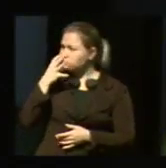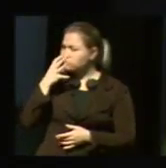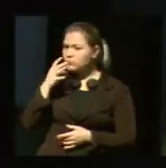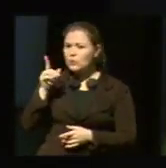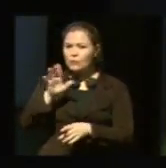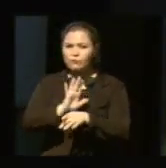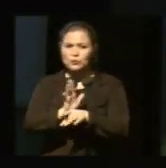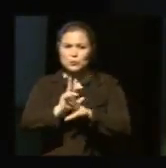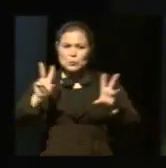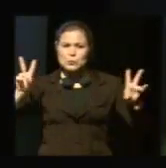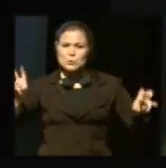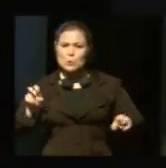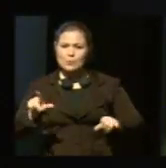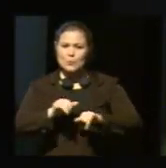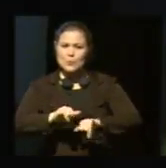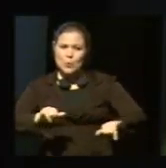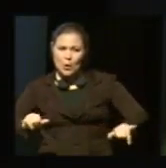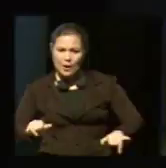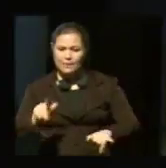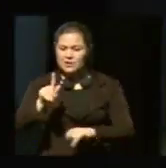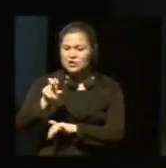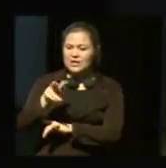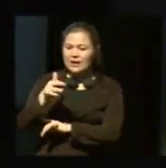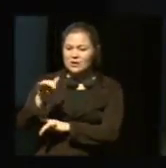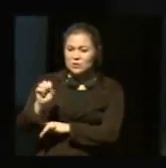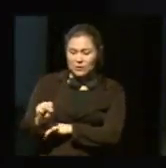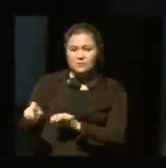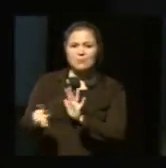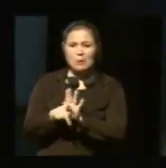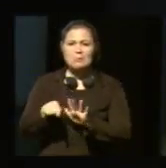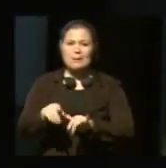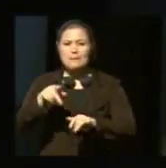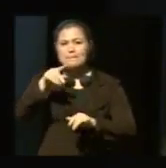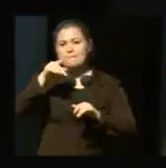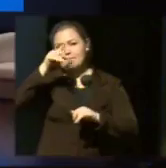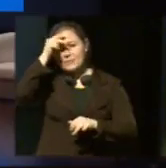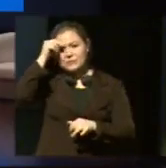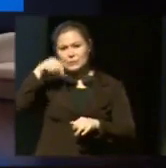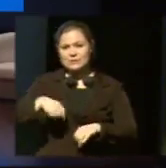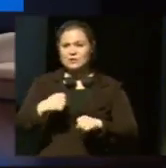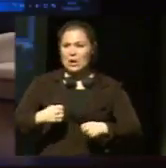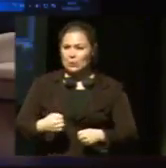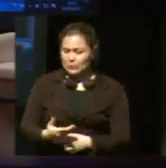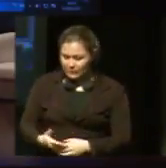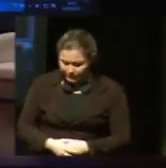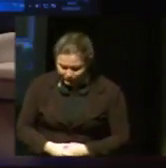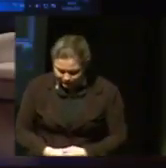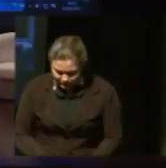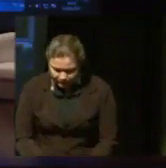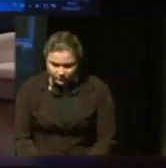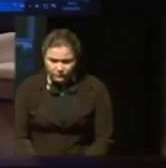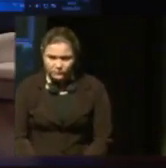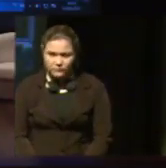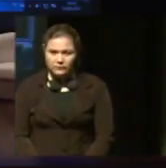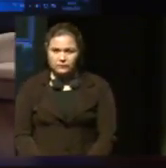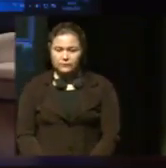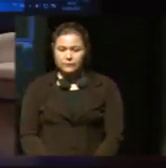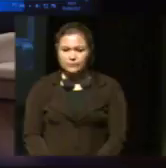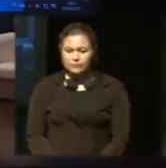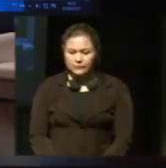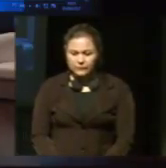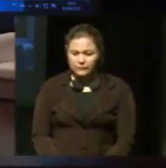O vídeo sobre este programa ein Video über dieses neue Programm der Kommunalverwaltung von Canoas sich